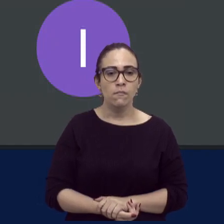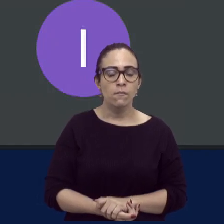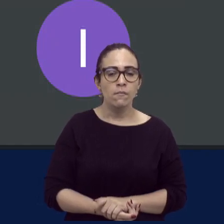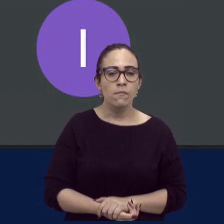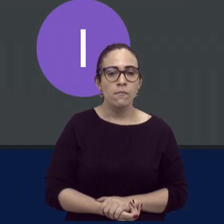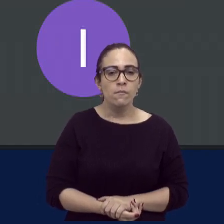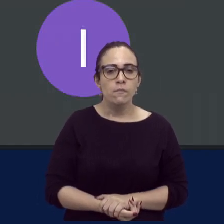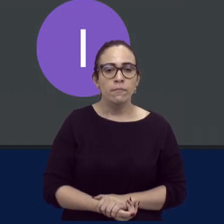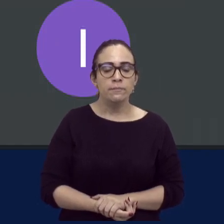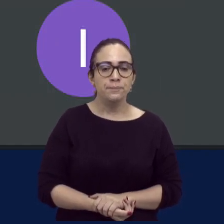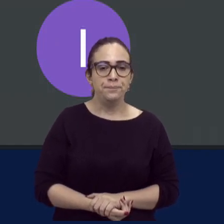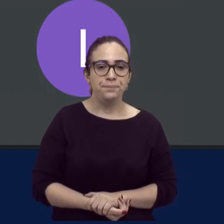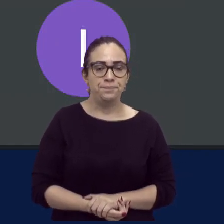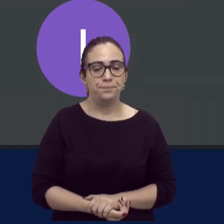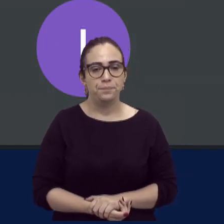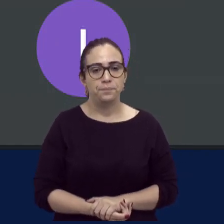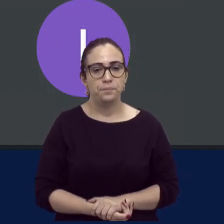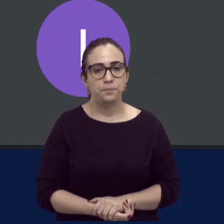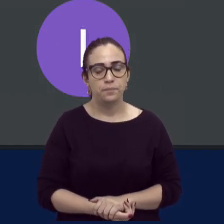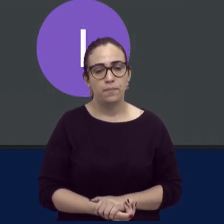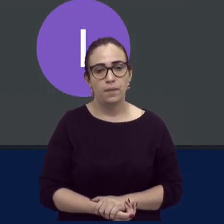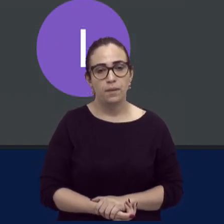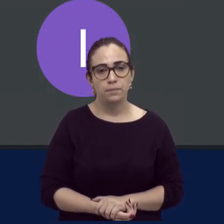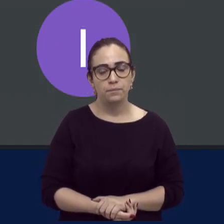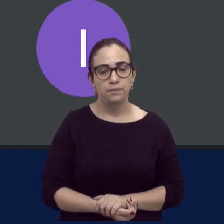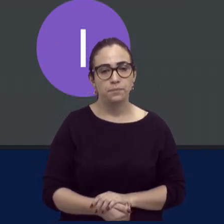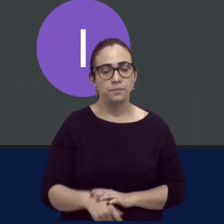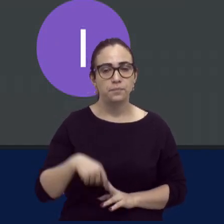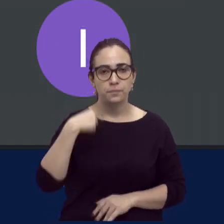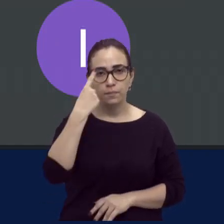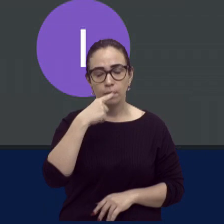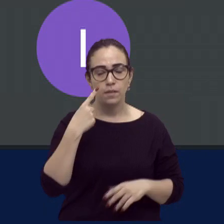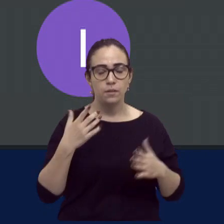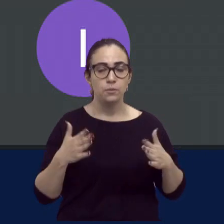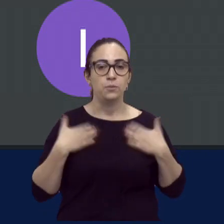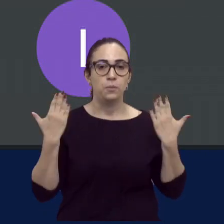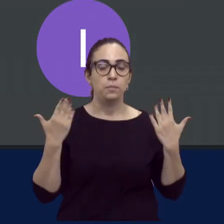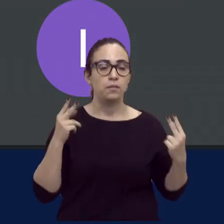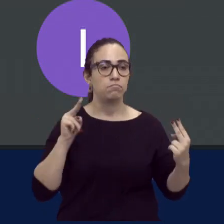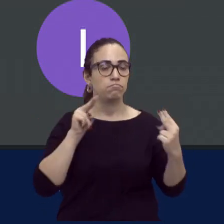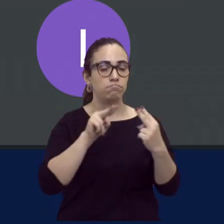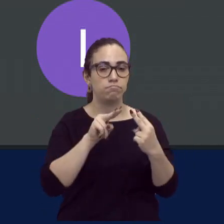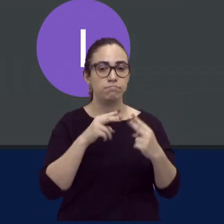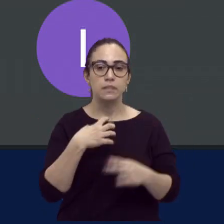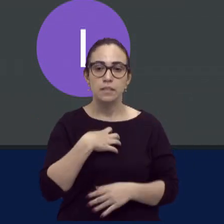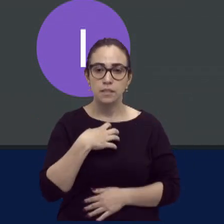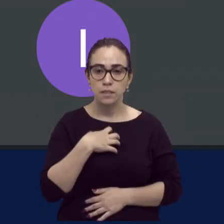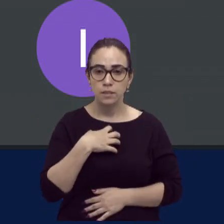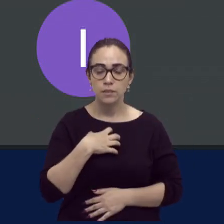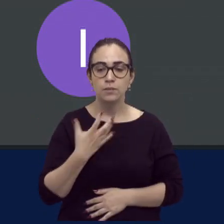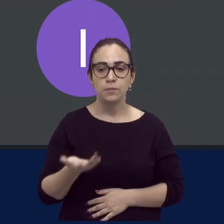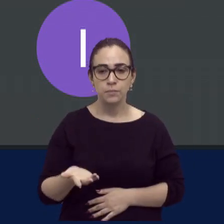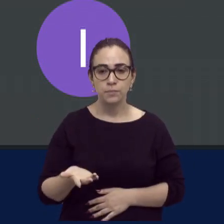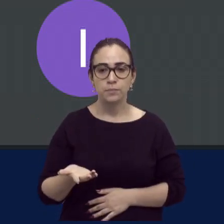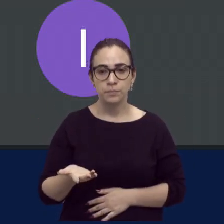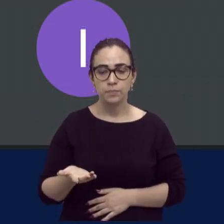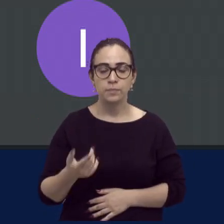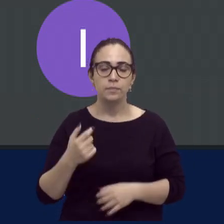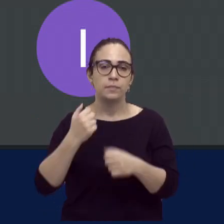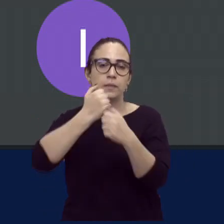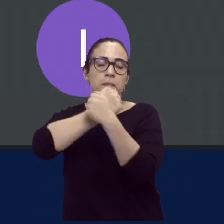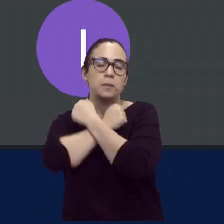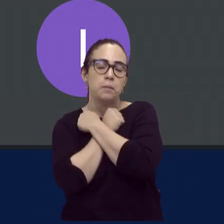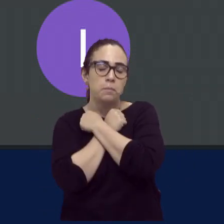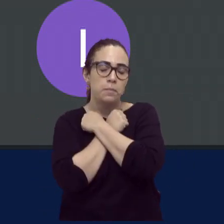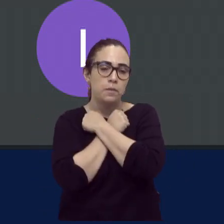Então, ela olhou assim para mim, ela ficou surpresa, porque foi isso que eu senti surpresa. E ela me abraçou